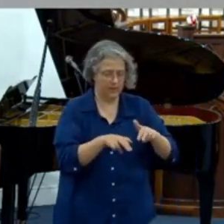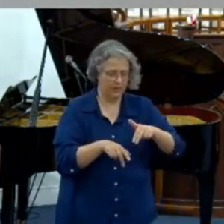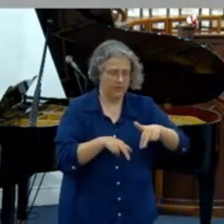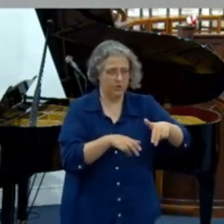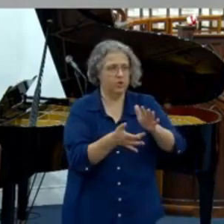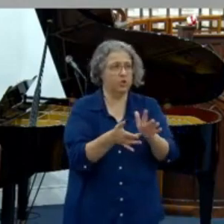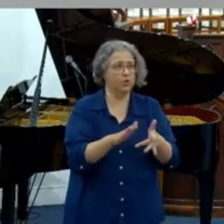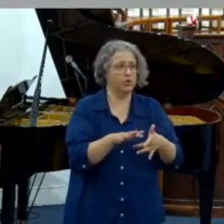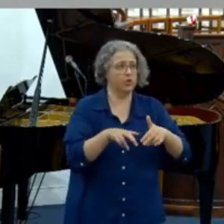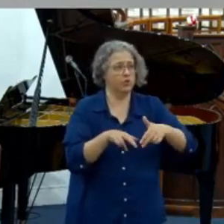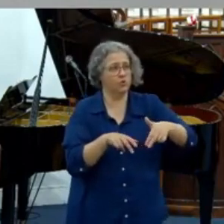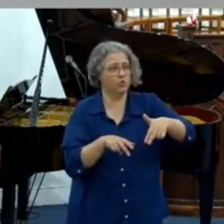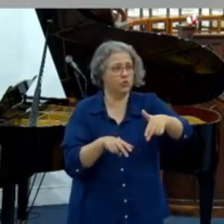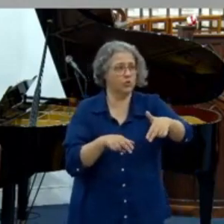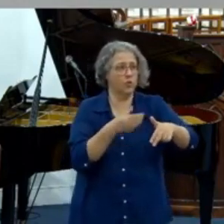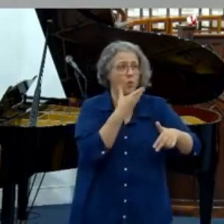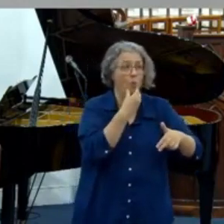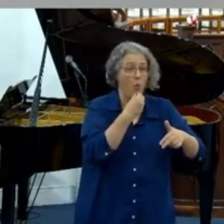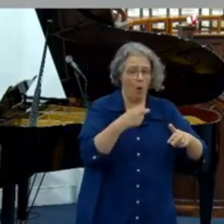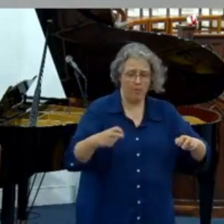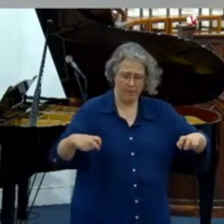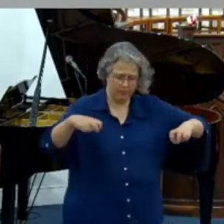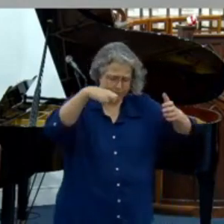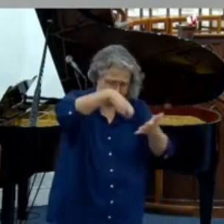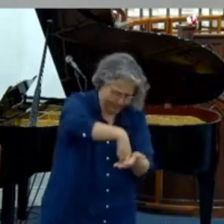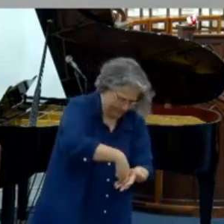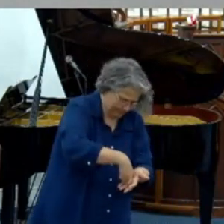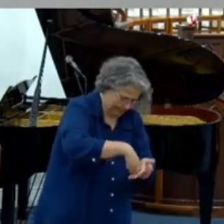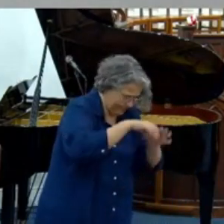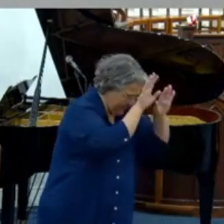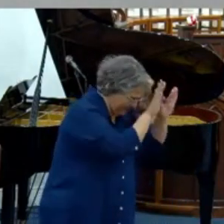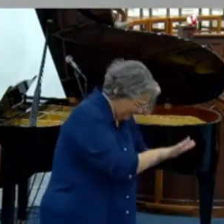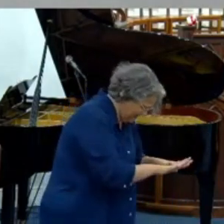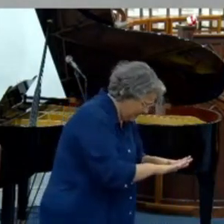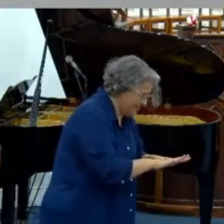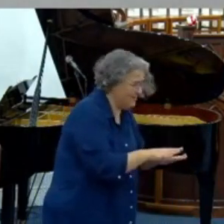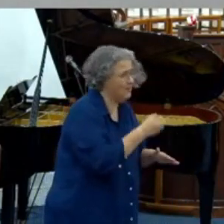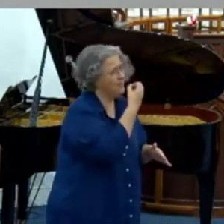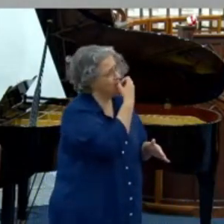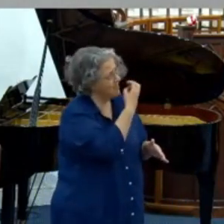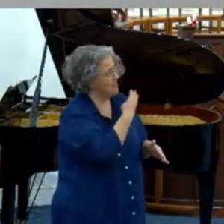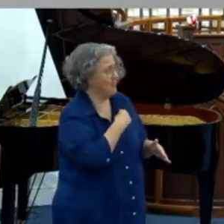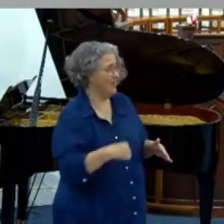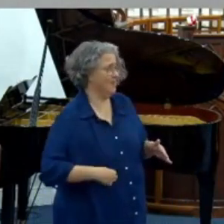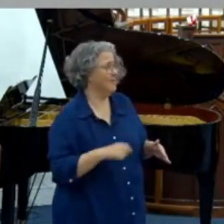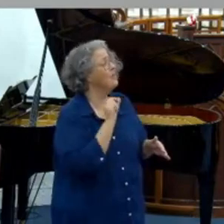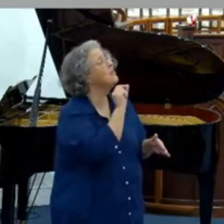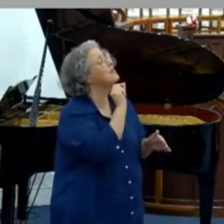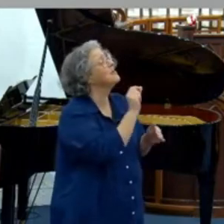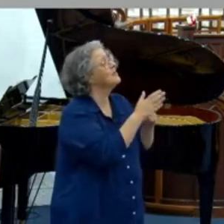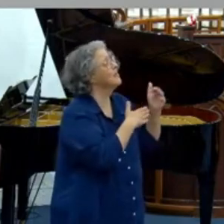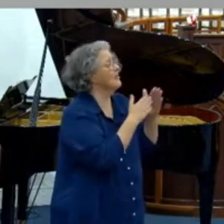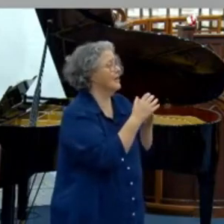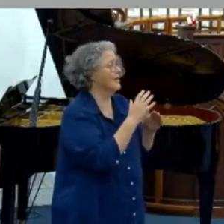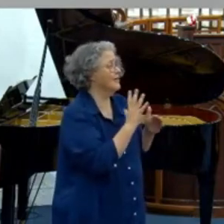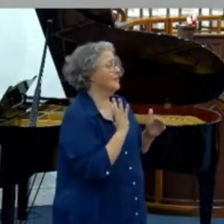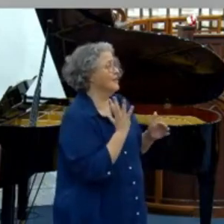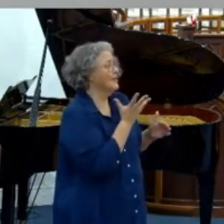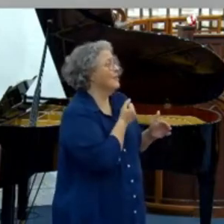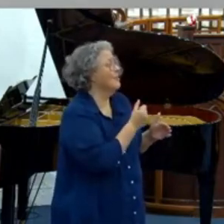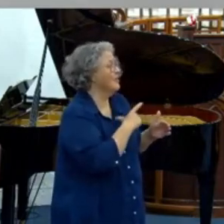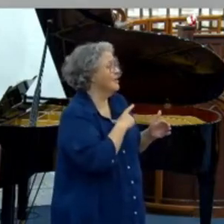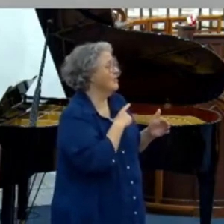seu encontro e, ajoelhando-se diante dele, perguntou-lhe: bom mestre, que farei para herdar a vida